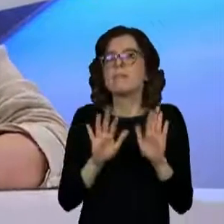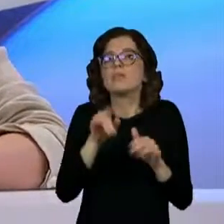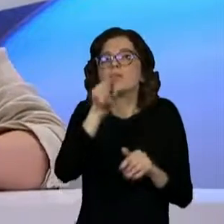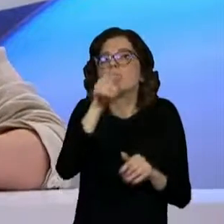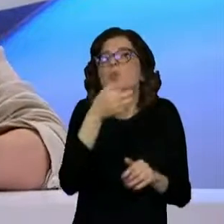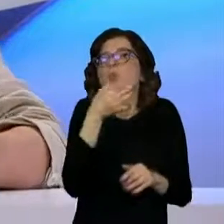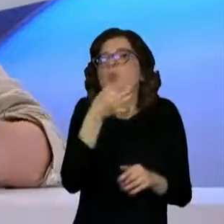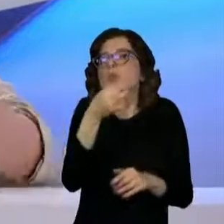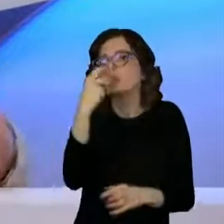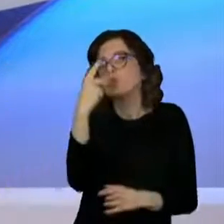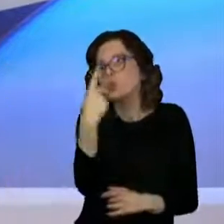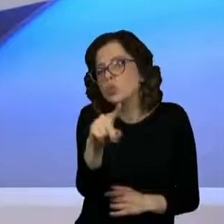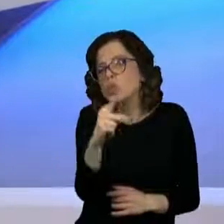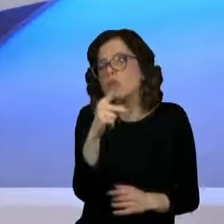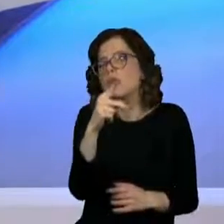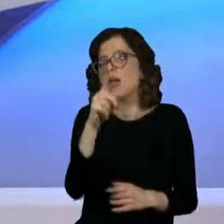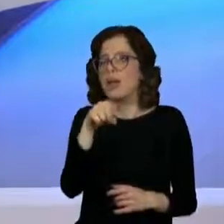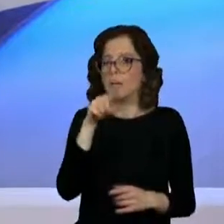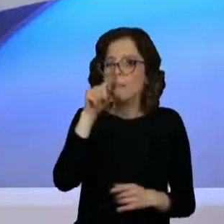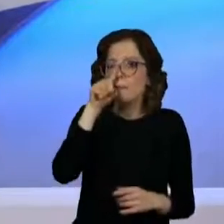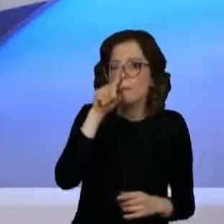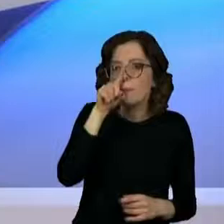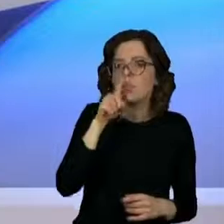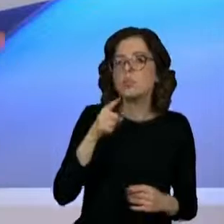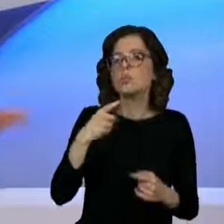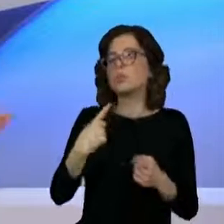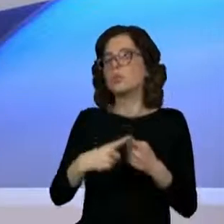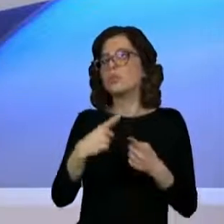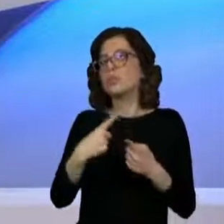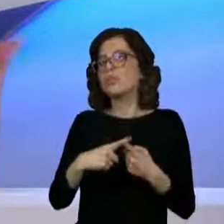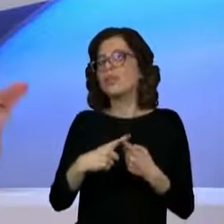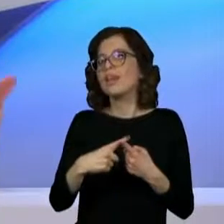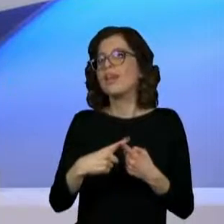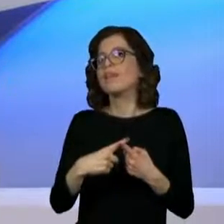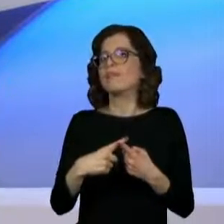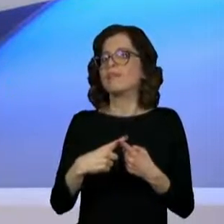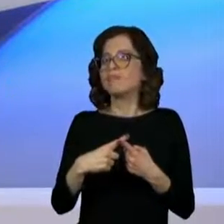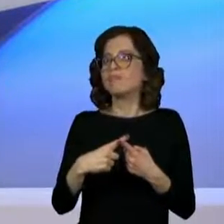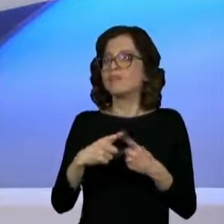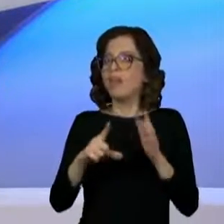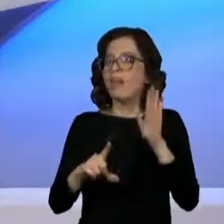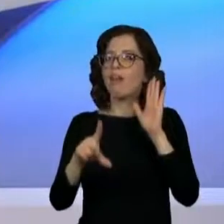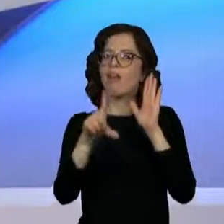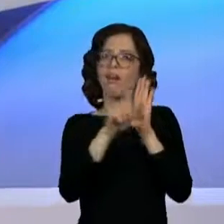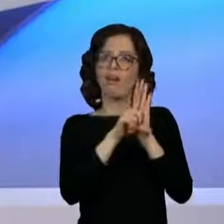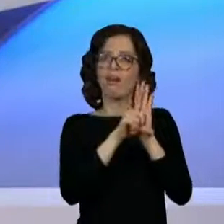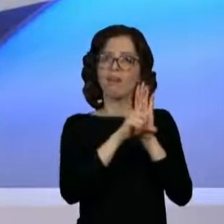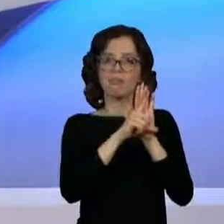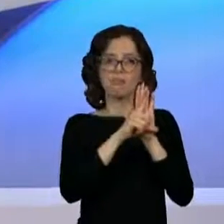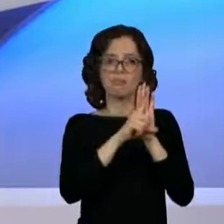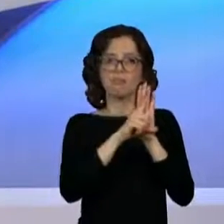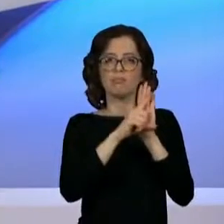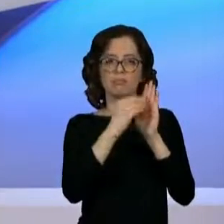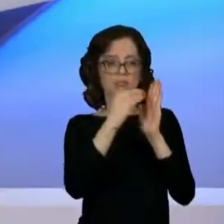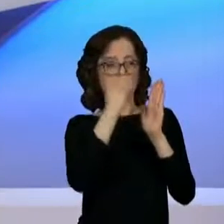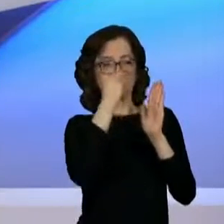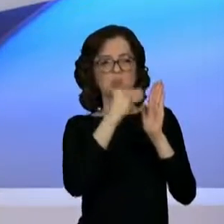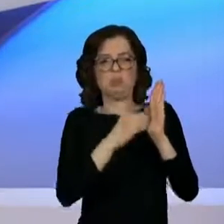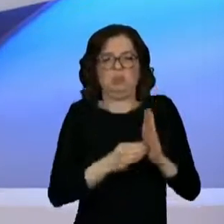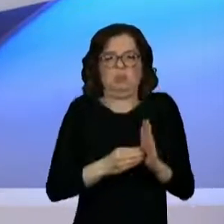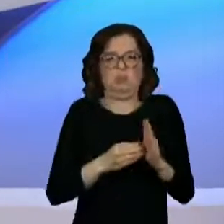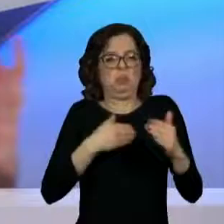que existe quando a gente ultrapassa também a liturgia, ultrapassa também a